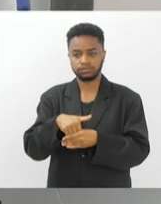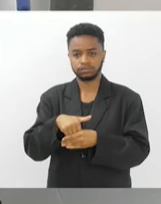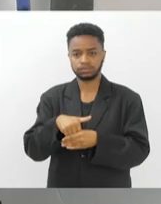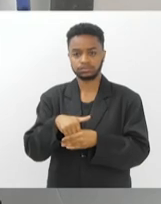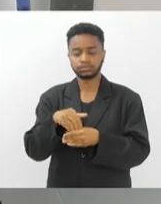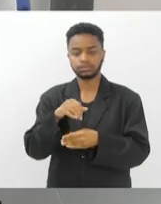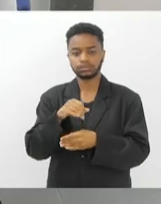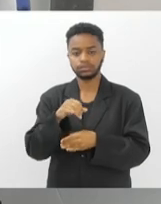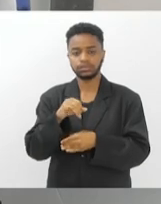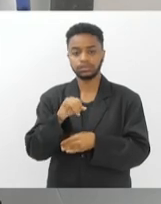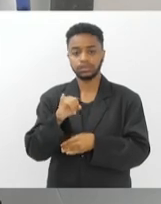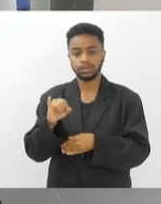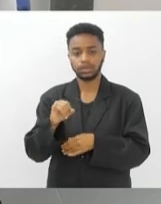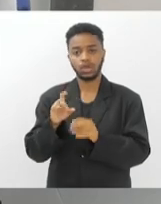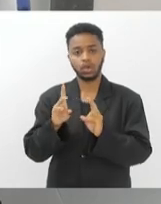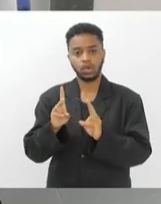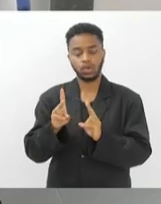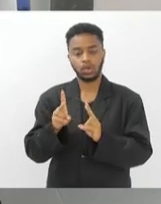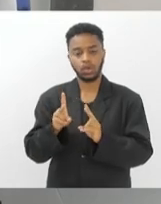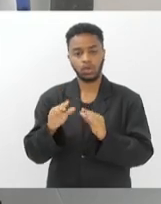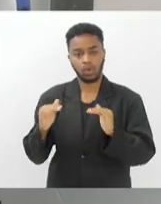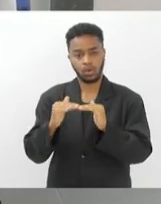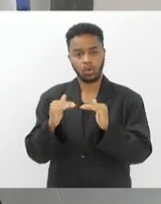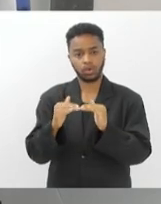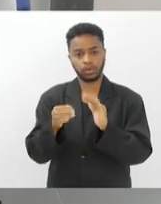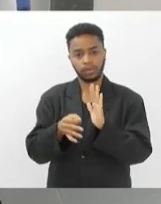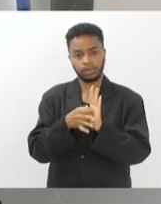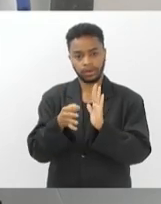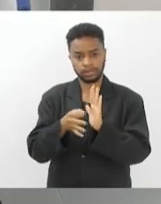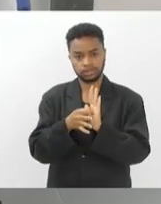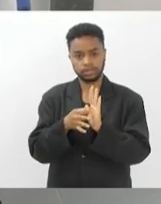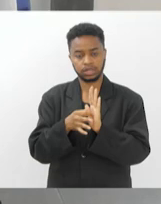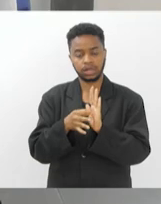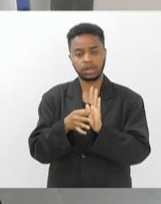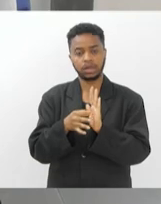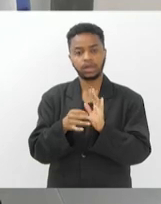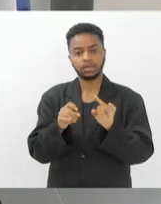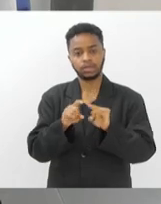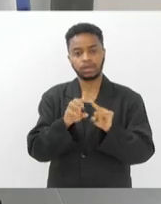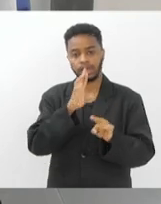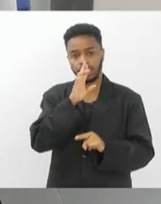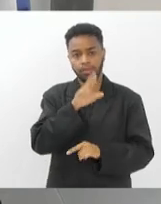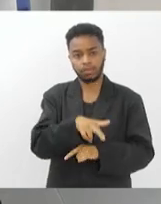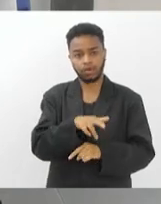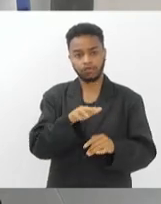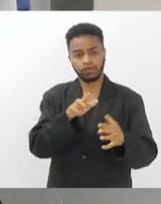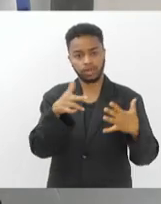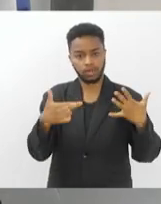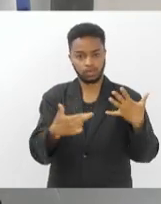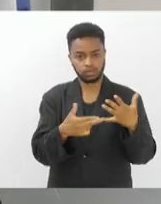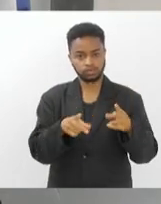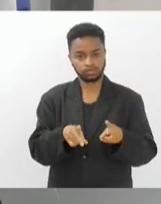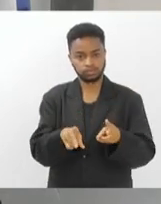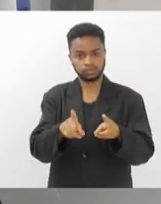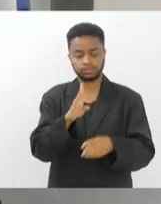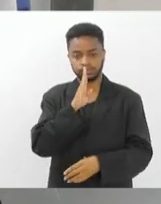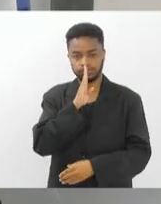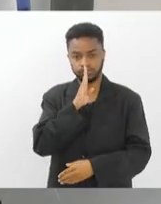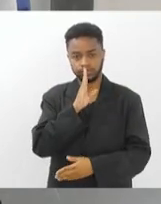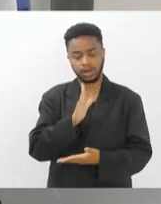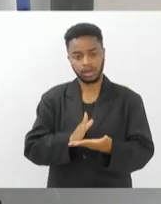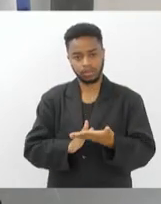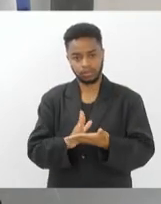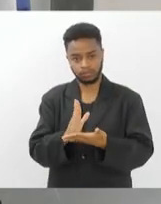aqueles que mantêm o parecer original e rejeitam, consequentemente, o recurso, permaneçam como estão.